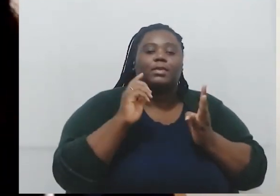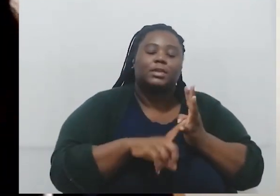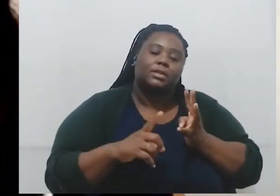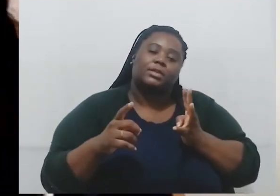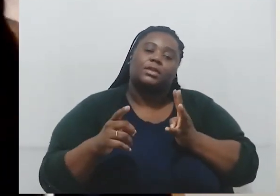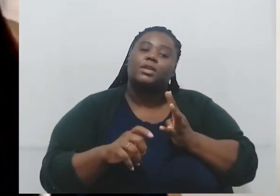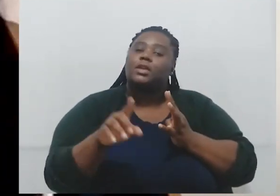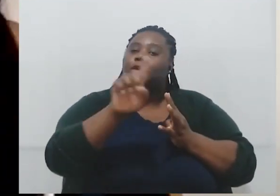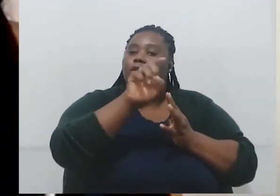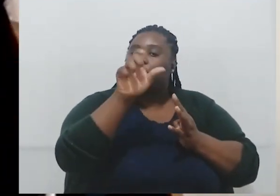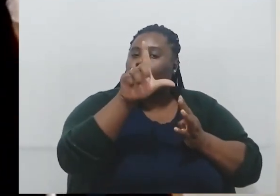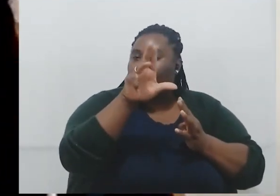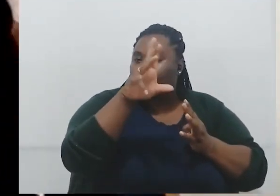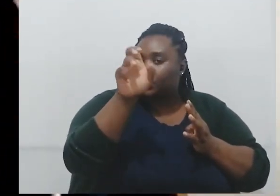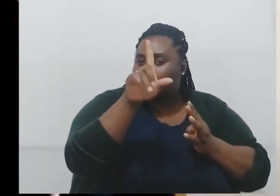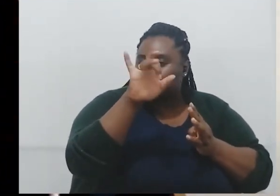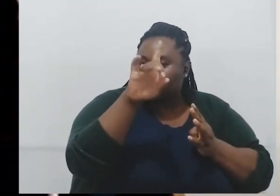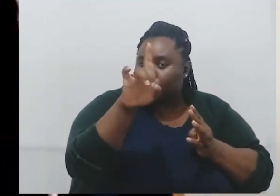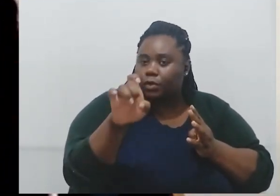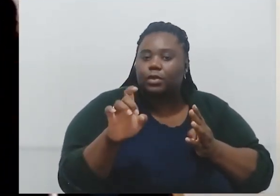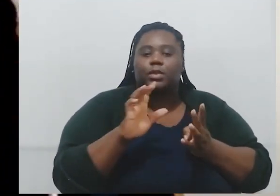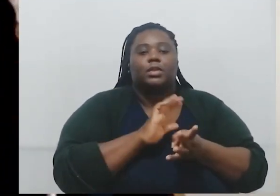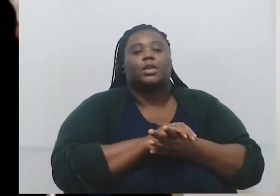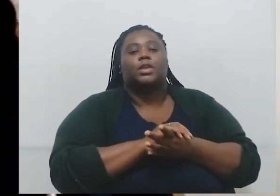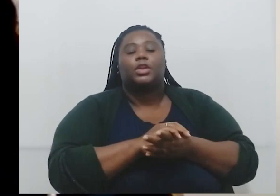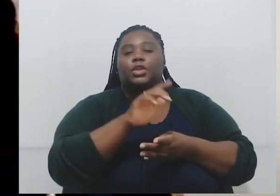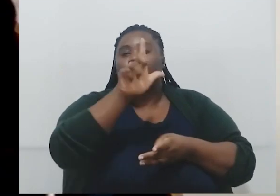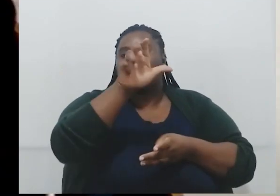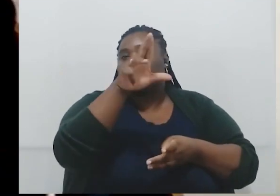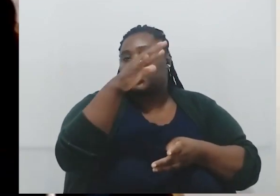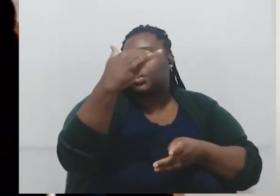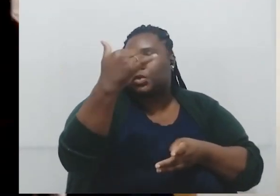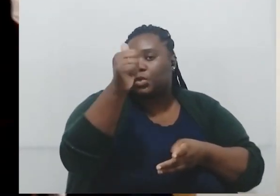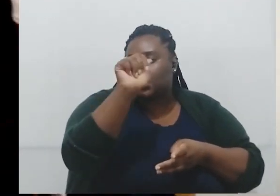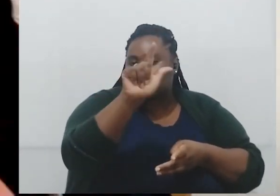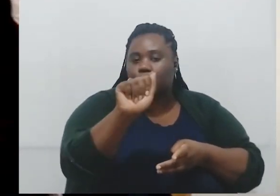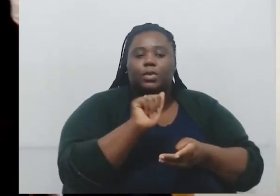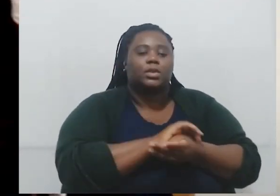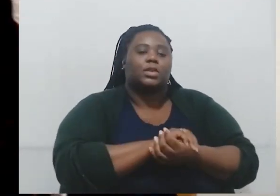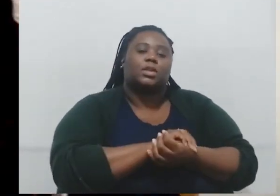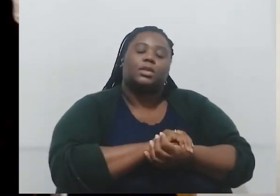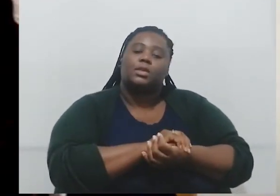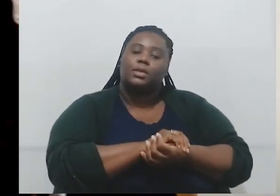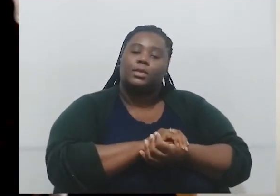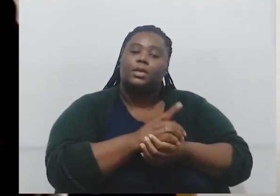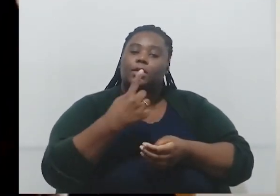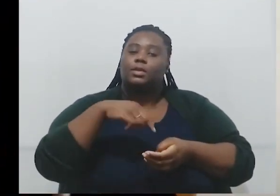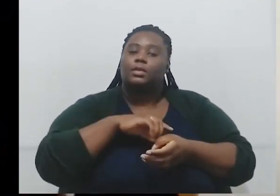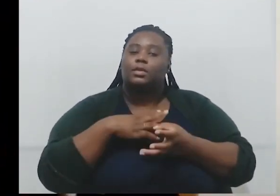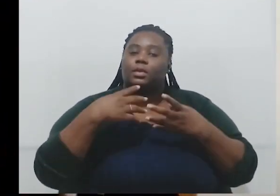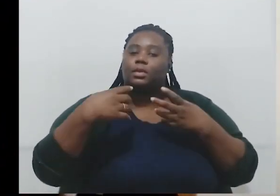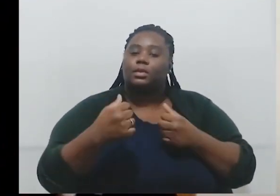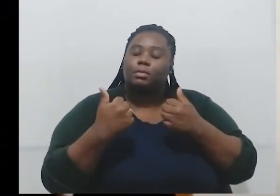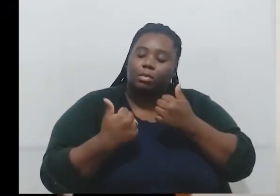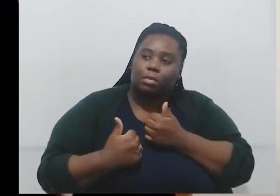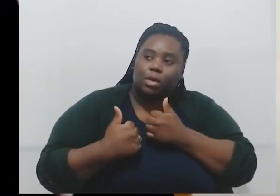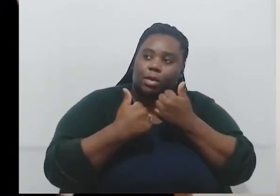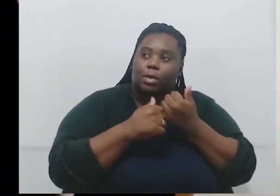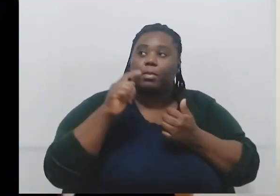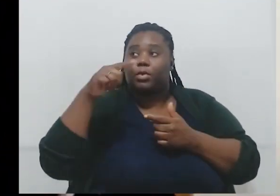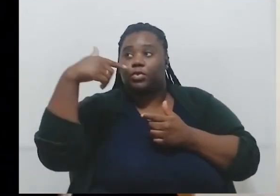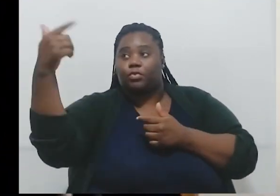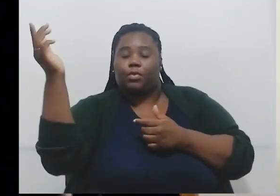Bezerra, Zuleide Bezerra, Lúcia Tapuia Paiacu. A gente recebeu um apoio internacional pela